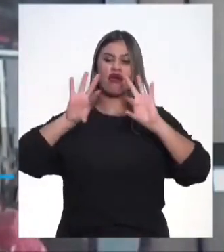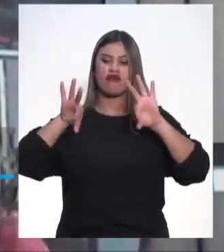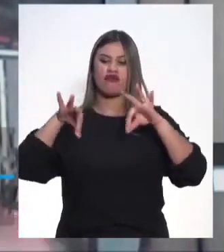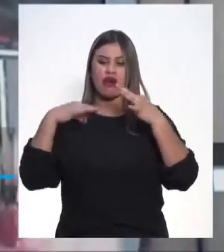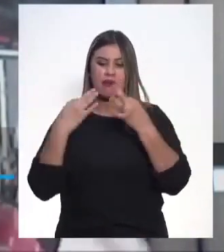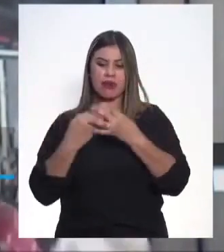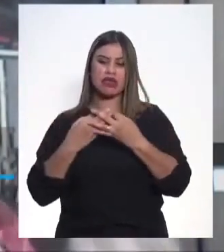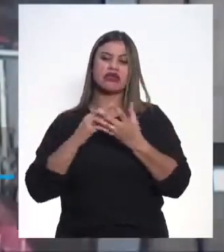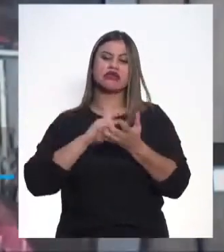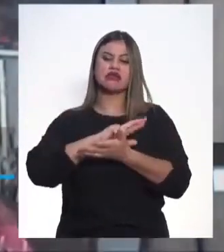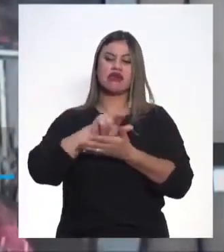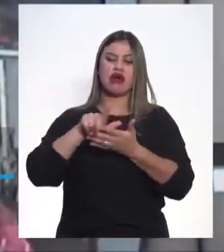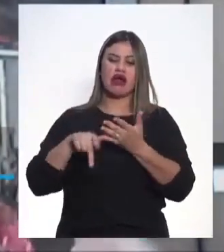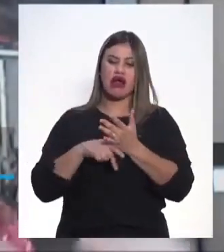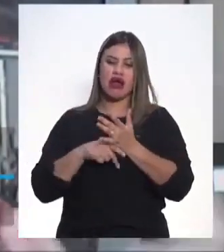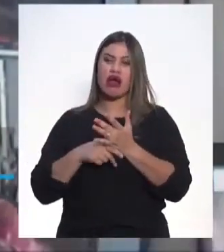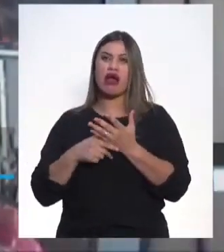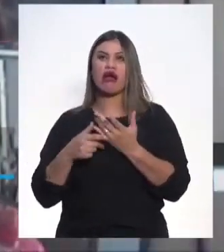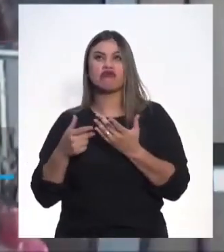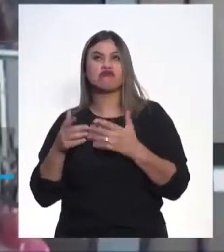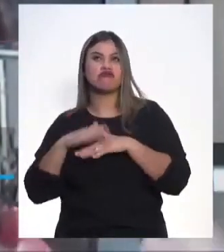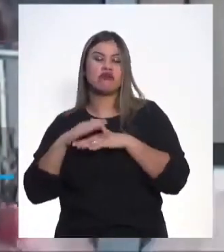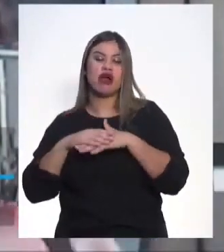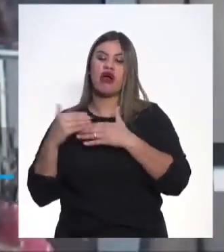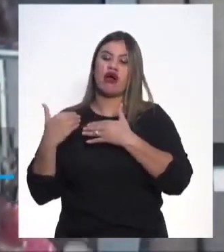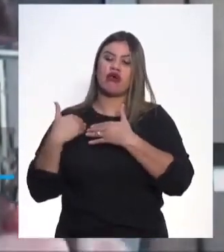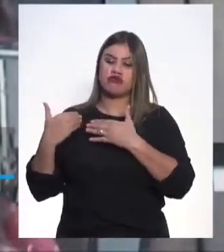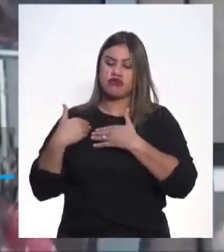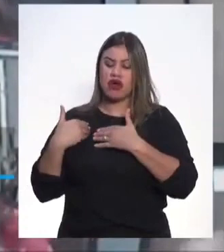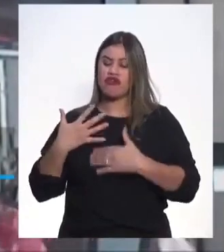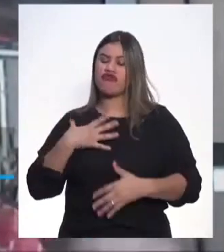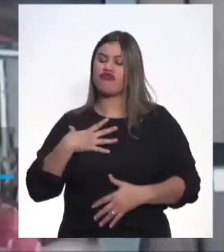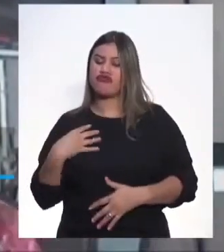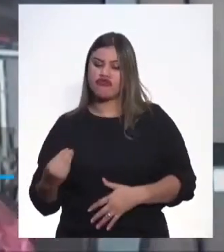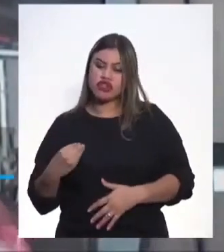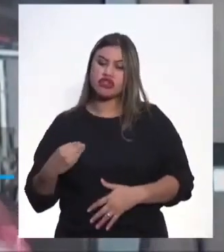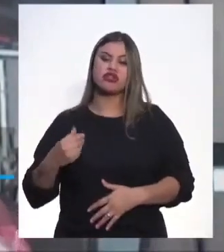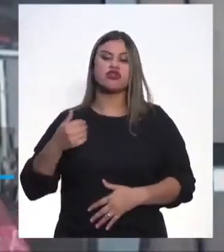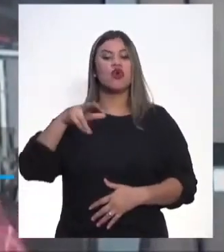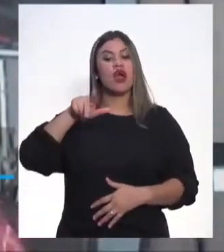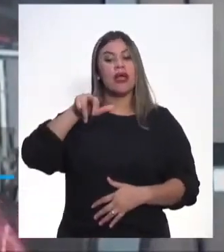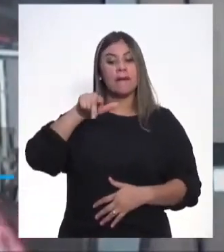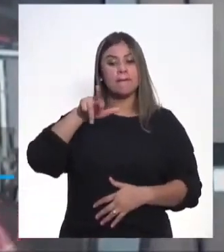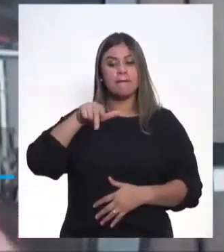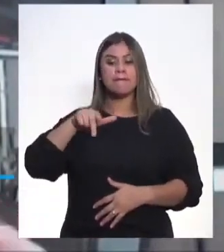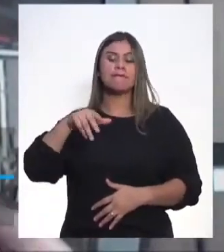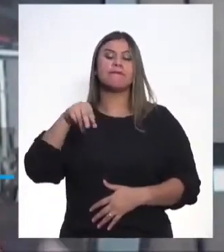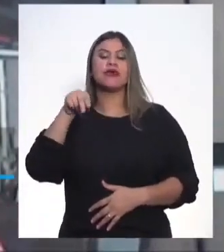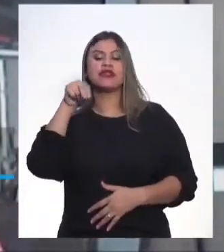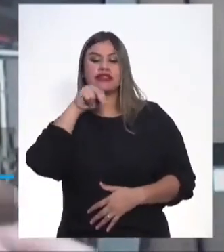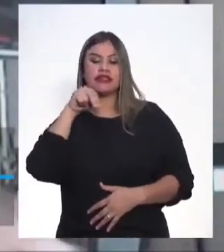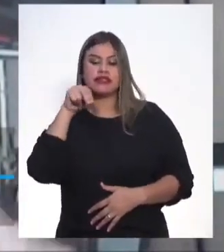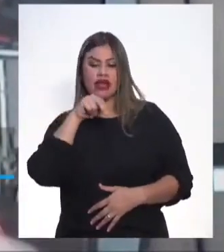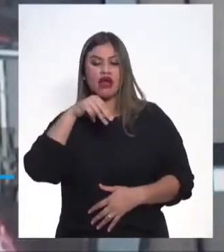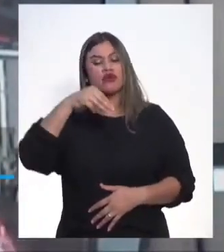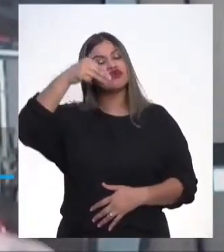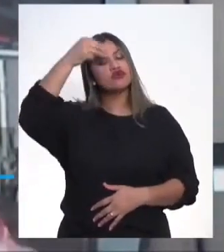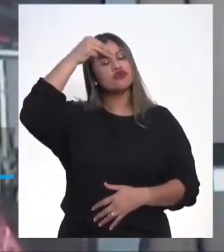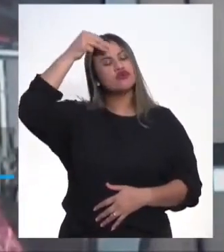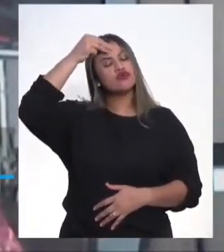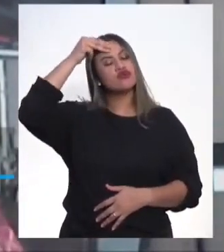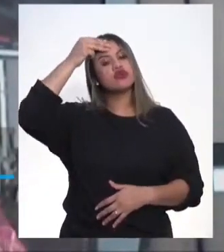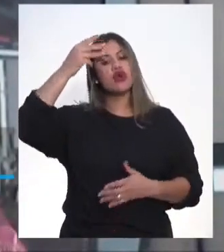determinados papéis, o papel de filho, de irmão, de neto, de sobrinho, que vai constituindo o início de laços